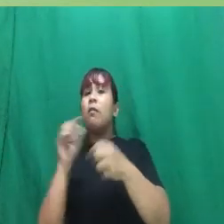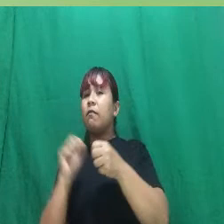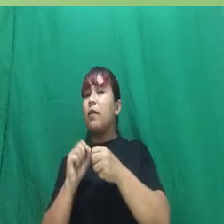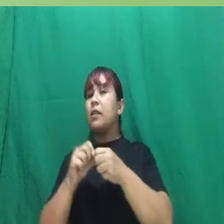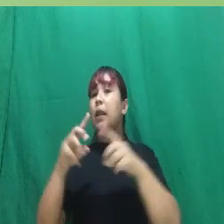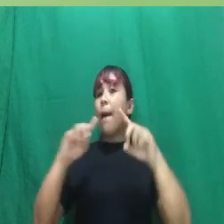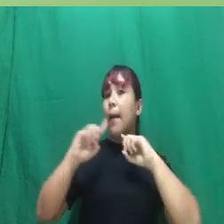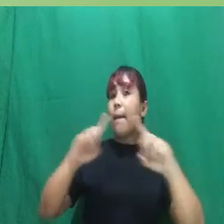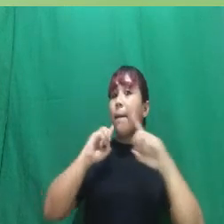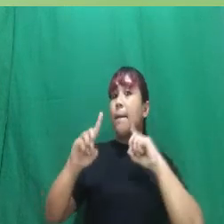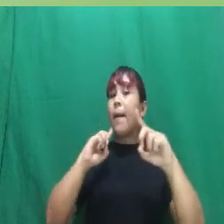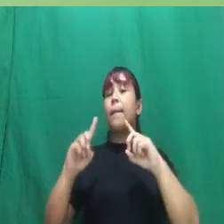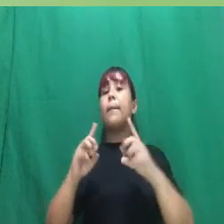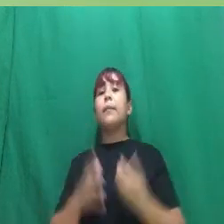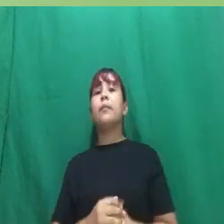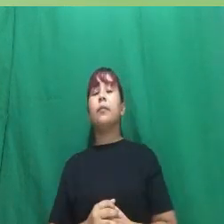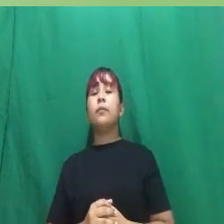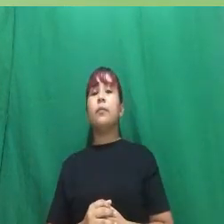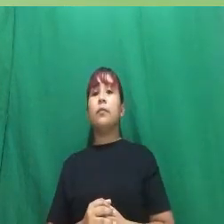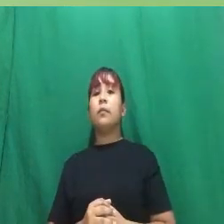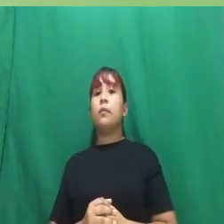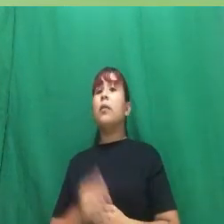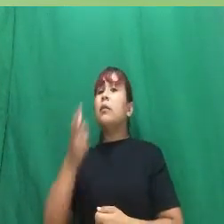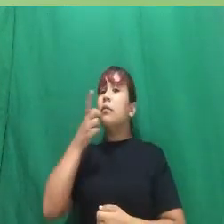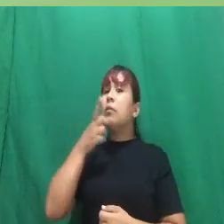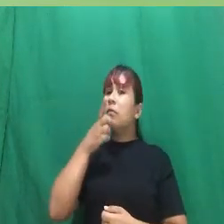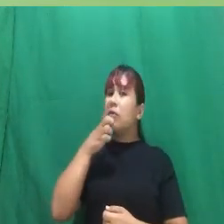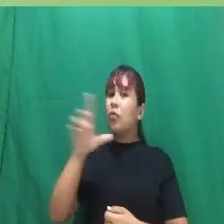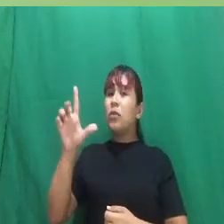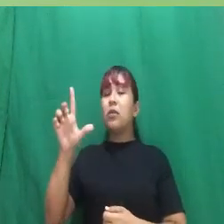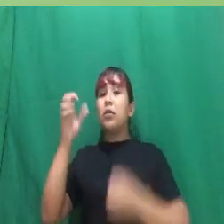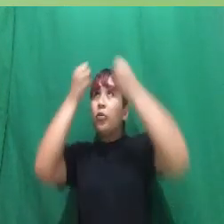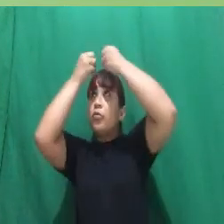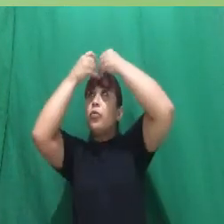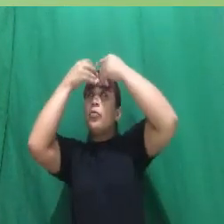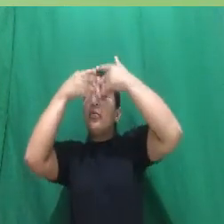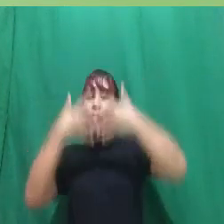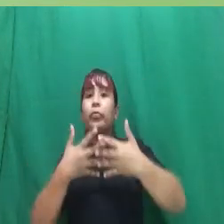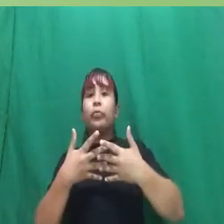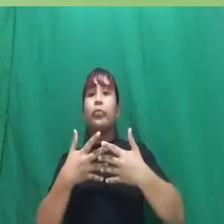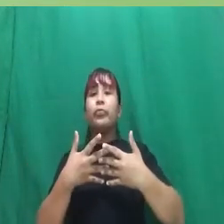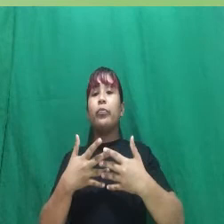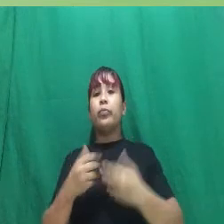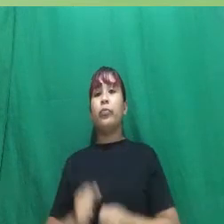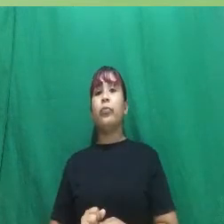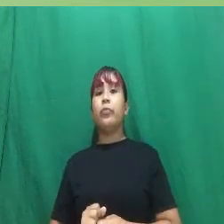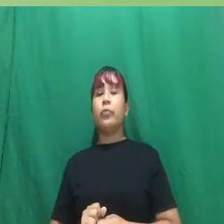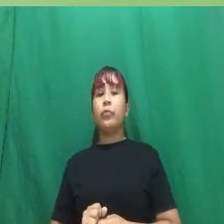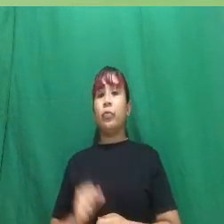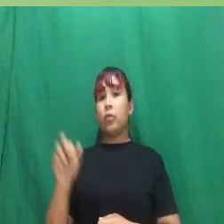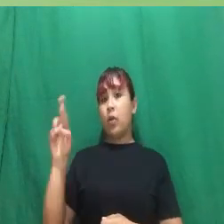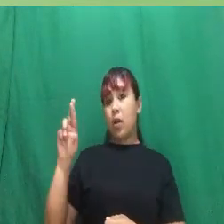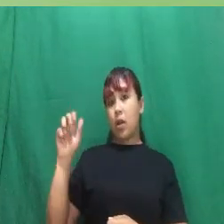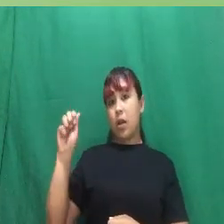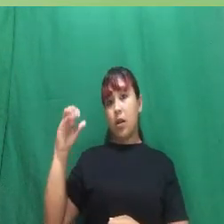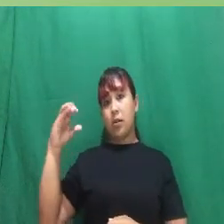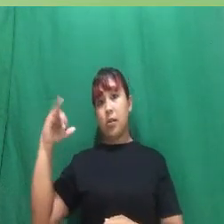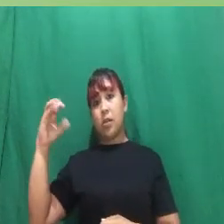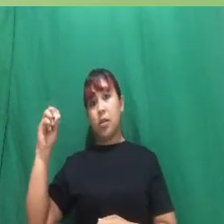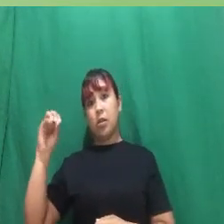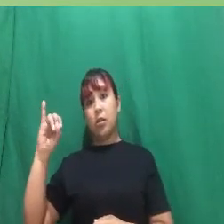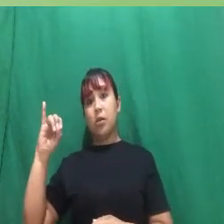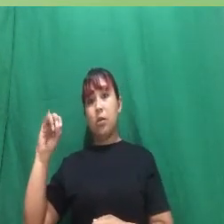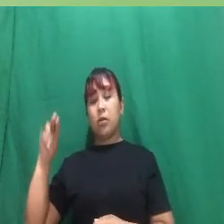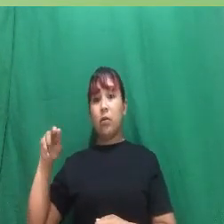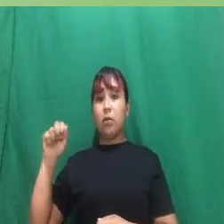sofrendo. A colega disse aqui, a Solange, não foi? Que o vírus é democrático na contágio, mas no tratamento não